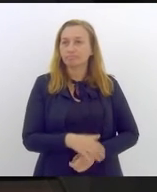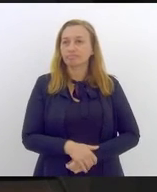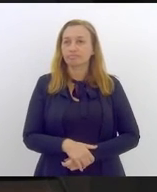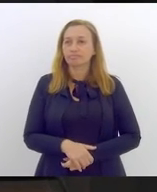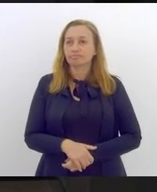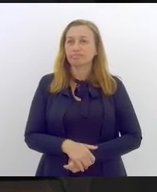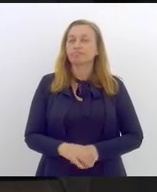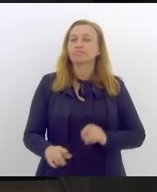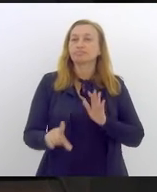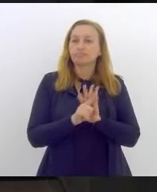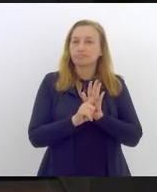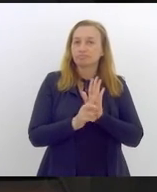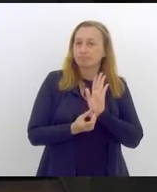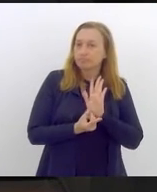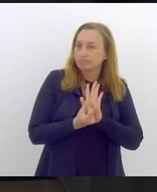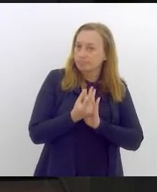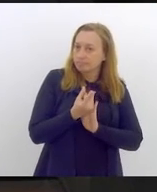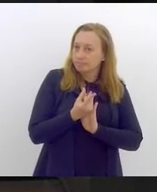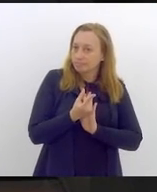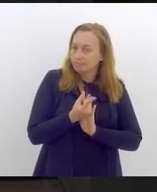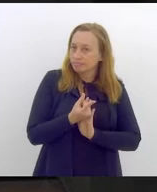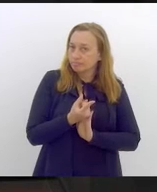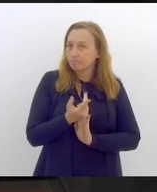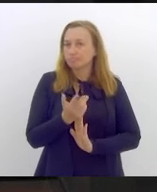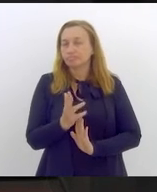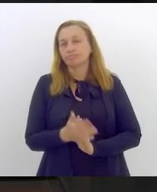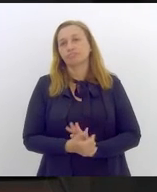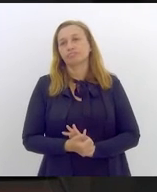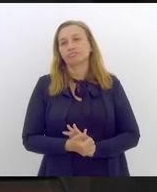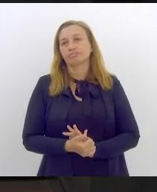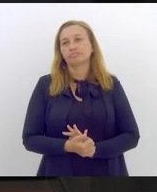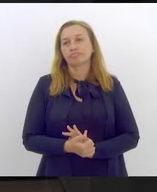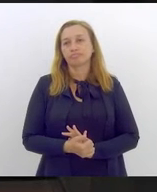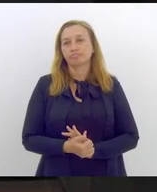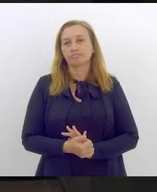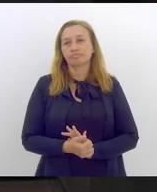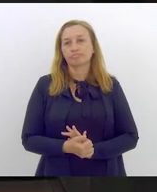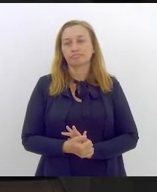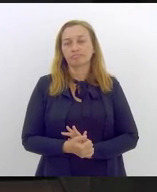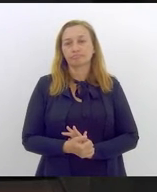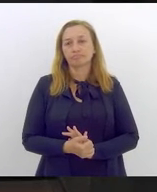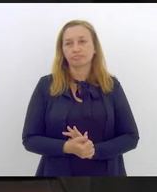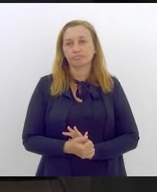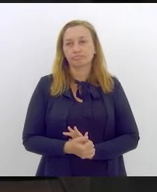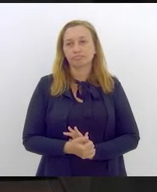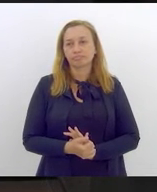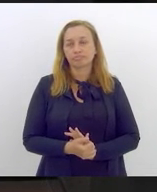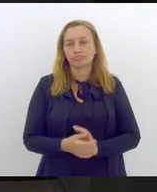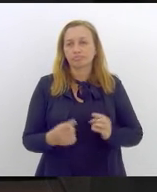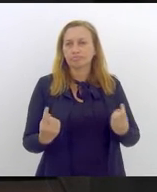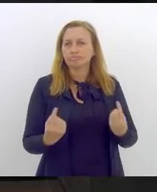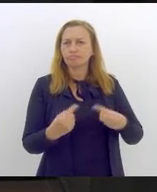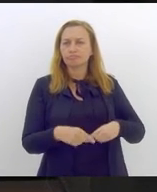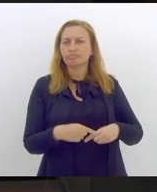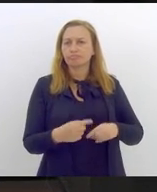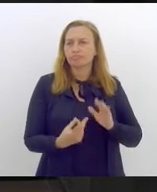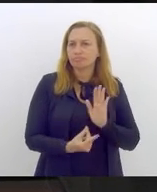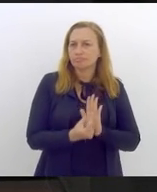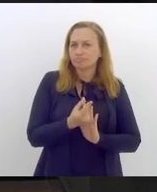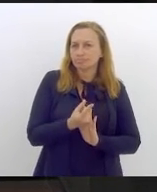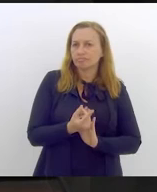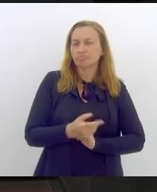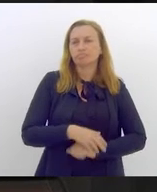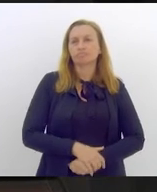disso que uma lei de orçamento jamais é encapar é capaz de empatar com a realização orçamentária